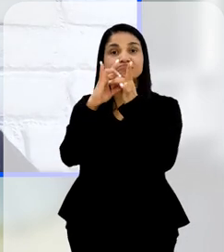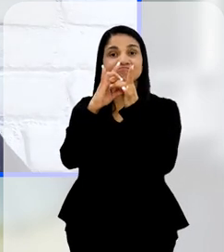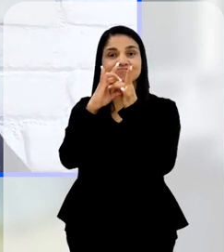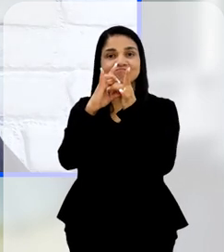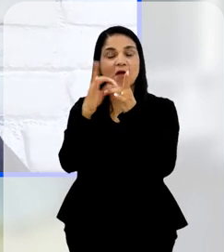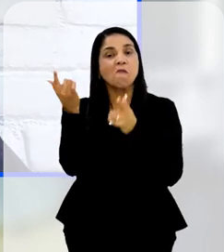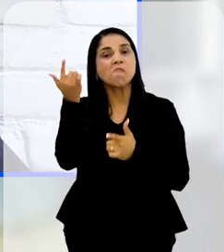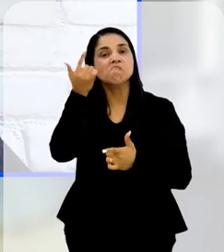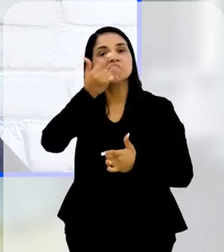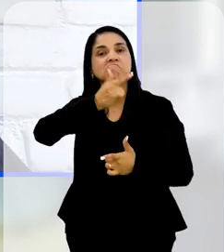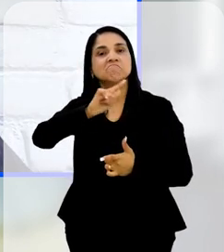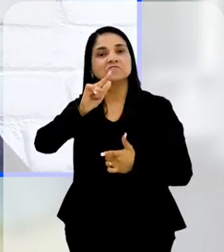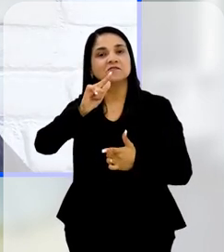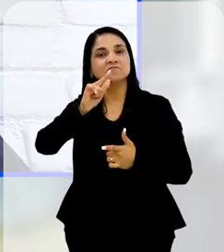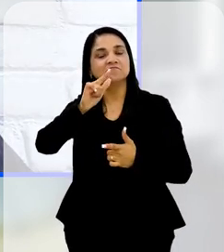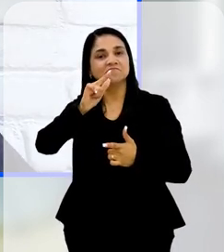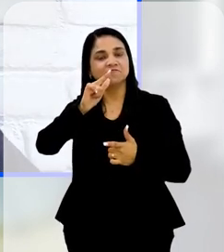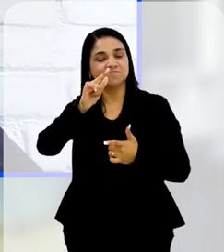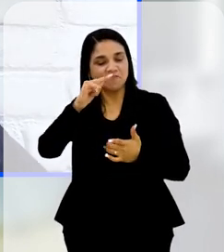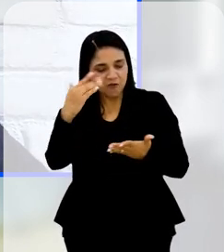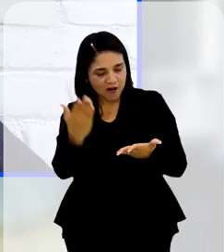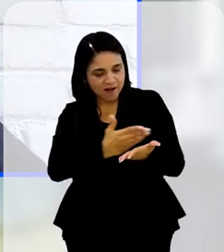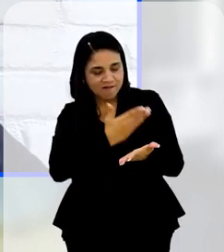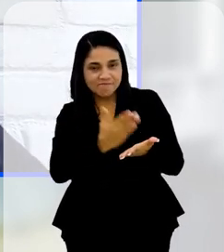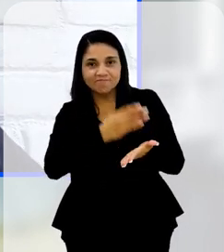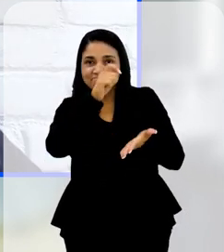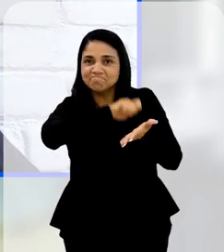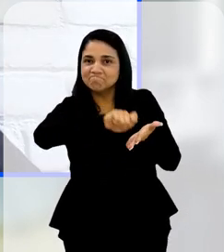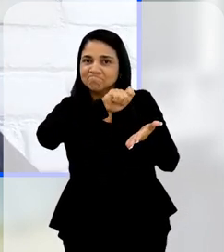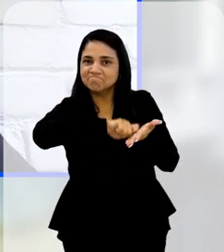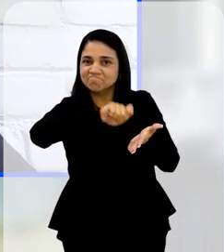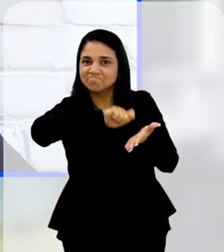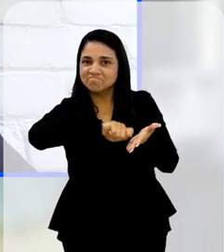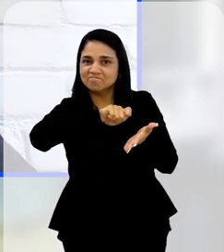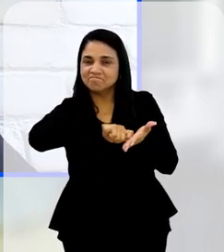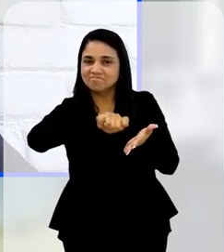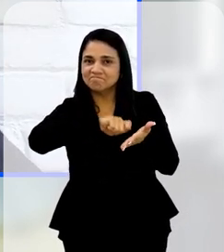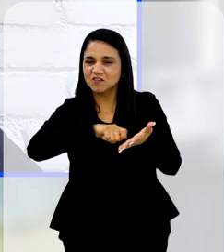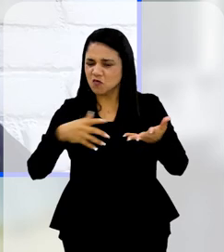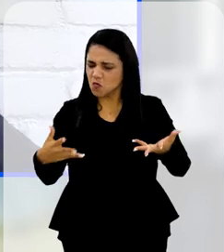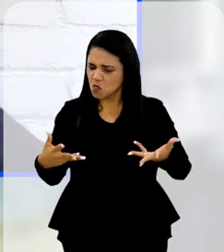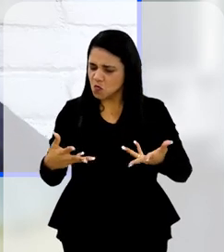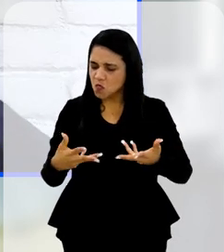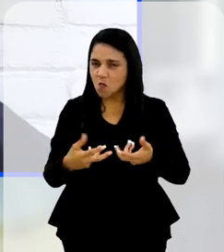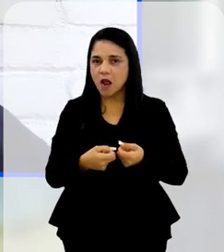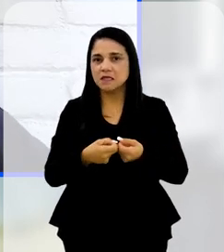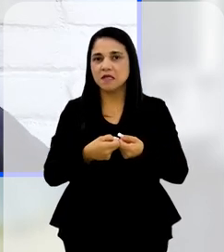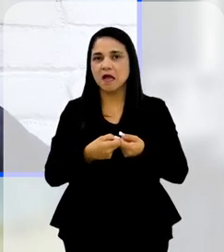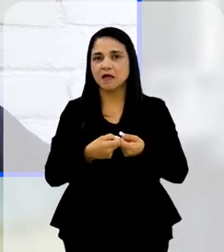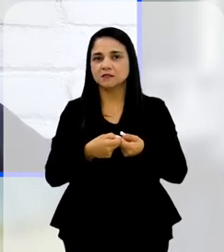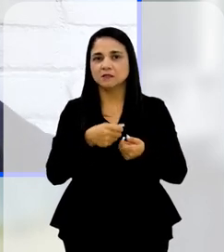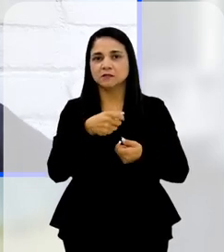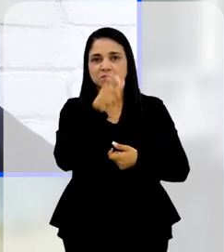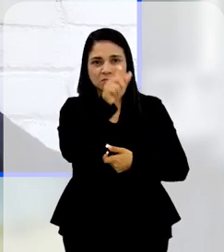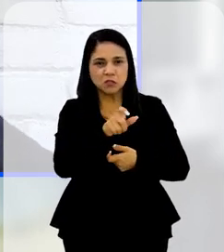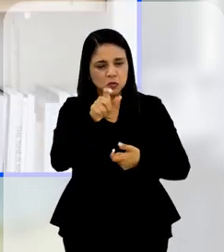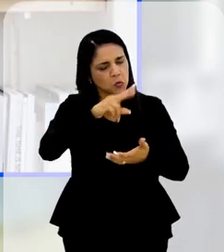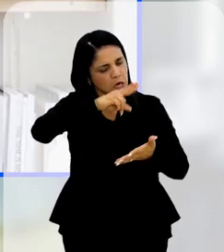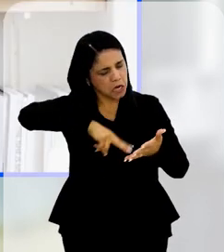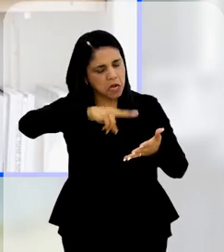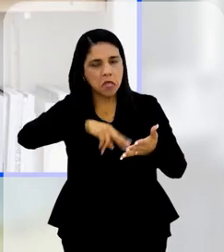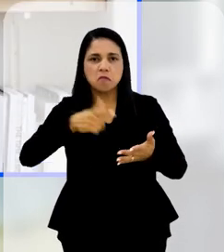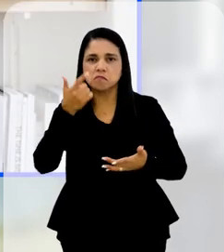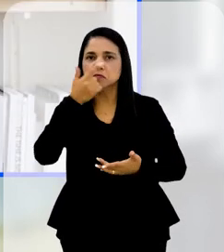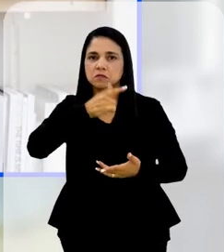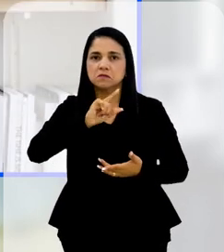nós conseguimos ter um produto bastante de boa qualidade para as pessoas lerem. Ô